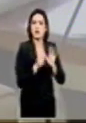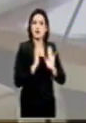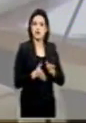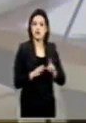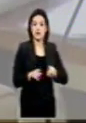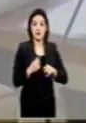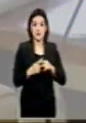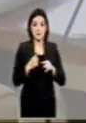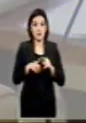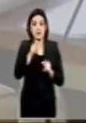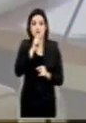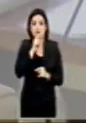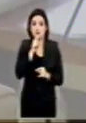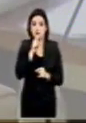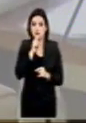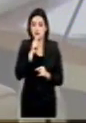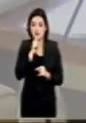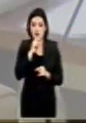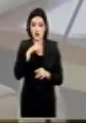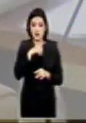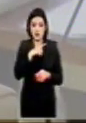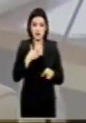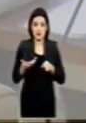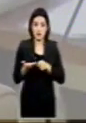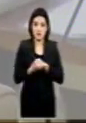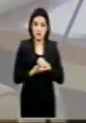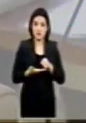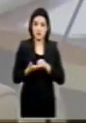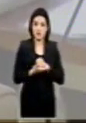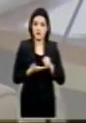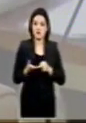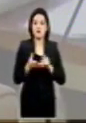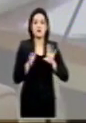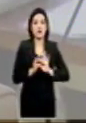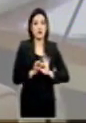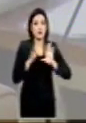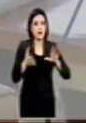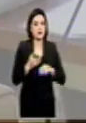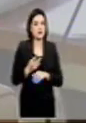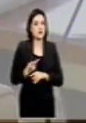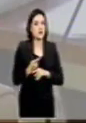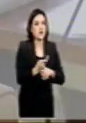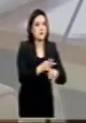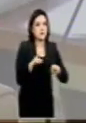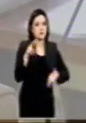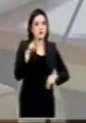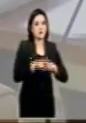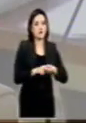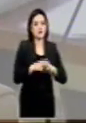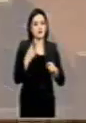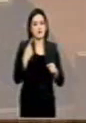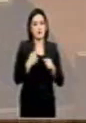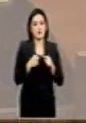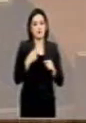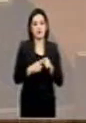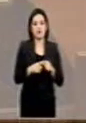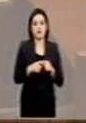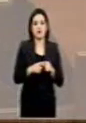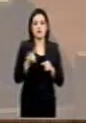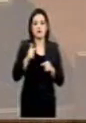foram empregados como fundamento do deferimento da busca e apreensão, deixando de exibir nexo